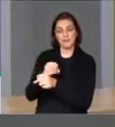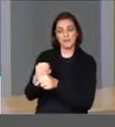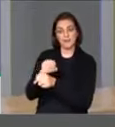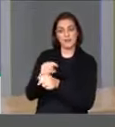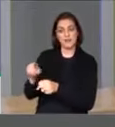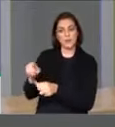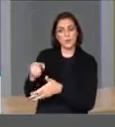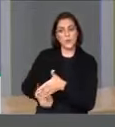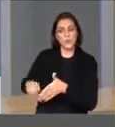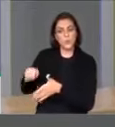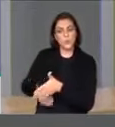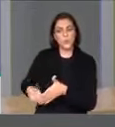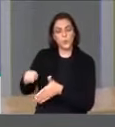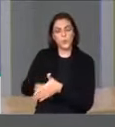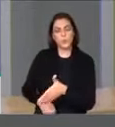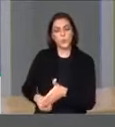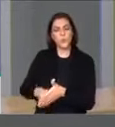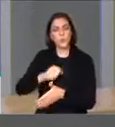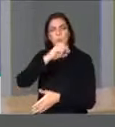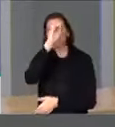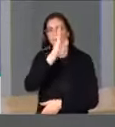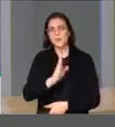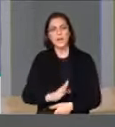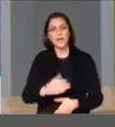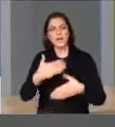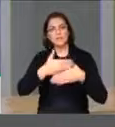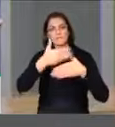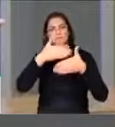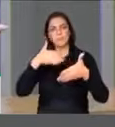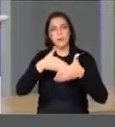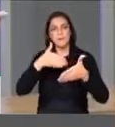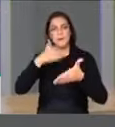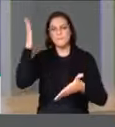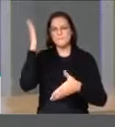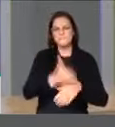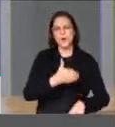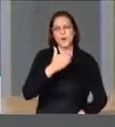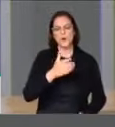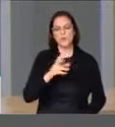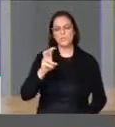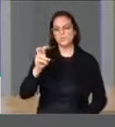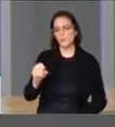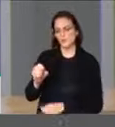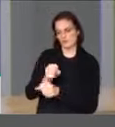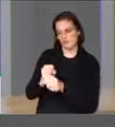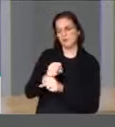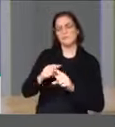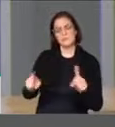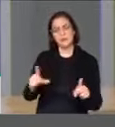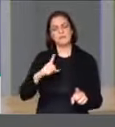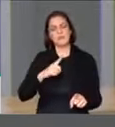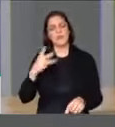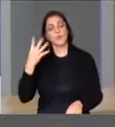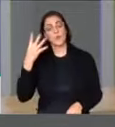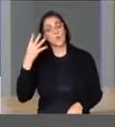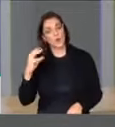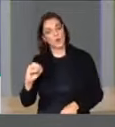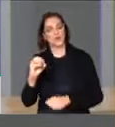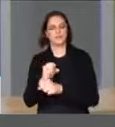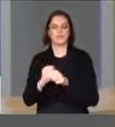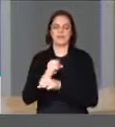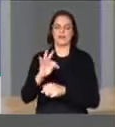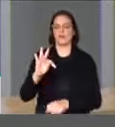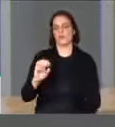pedra deste país. Então, não é só os 50 anos do Stonewall, mas os 40 anos que o